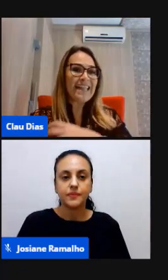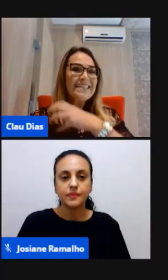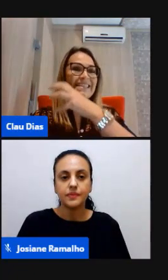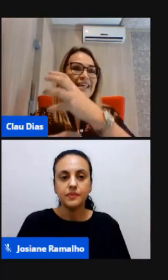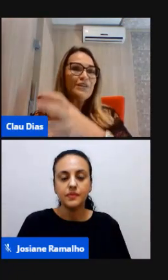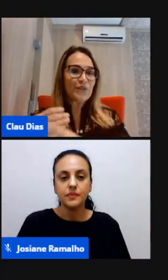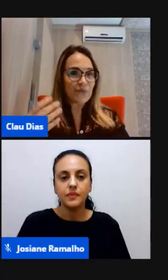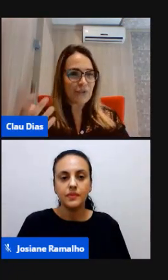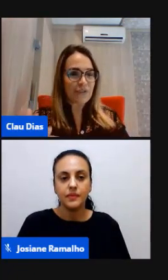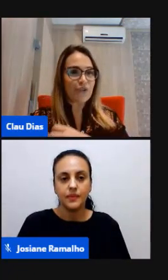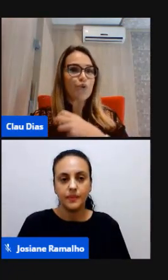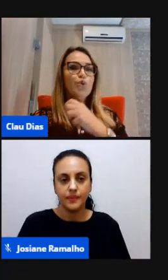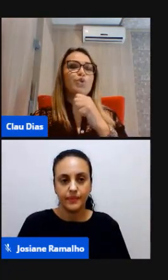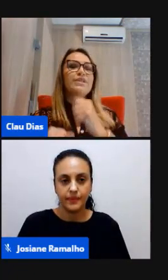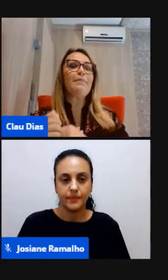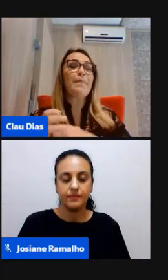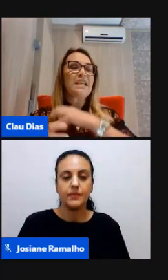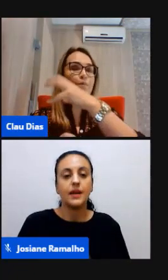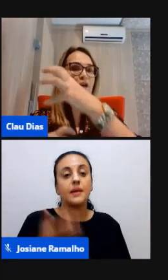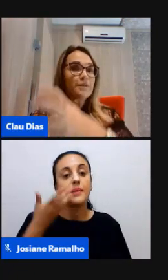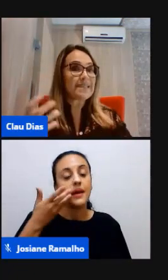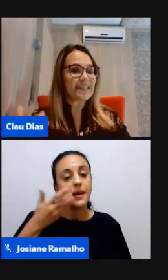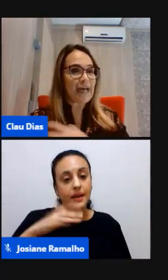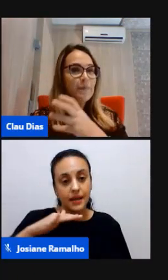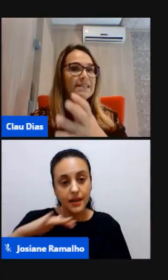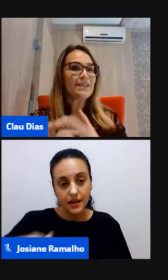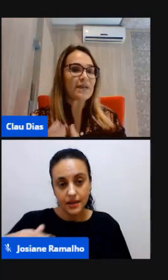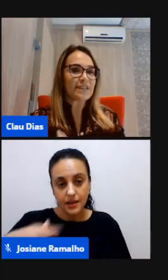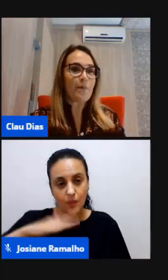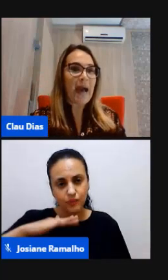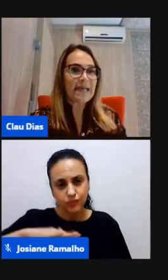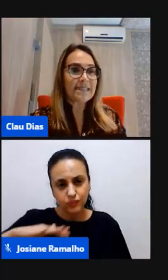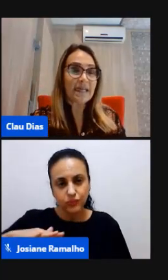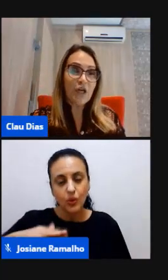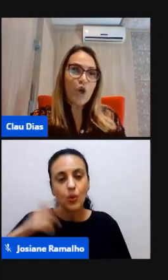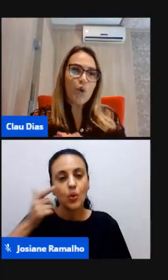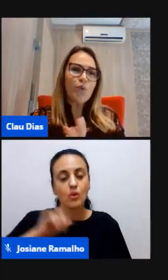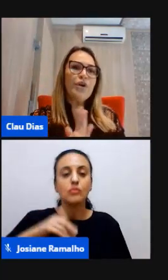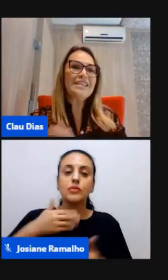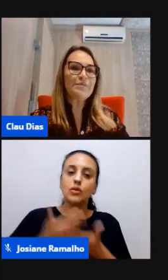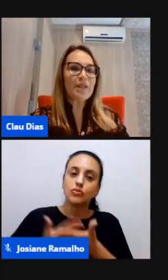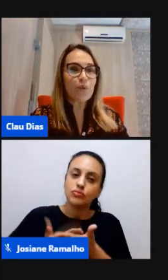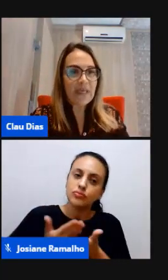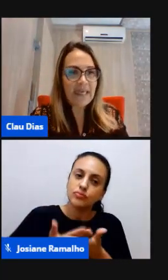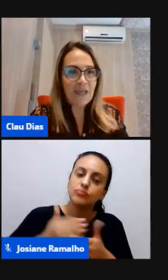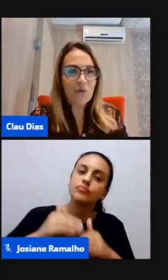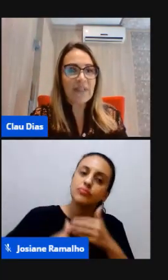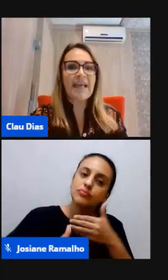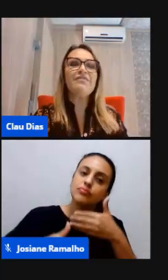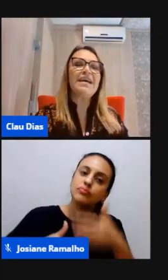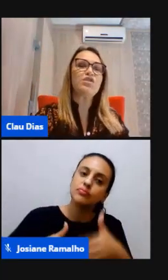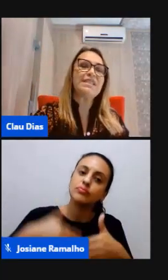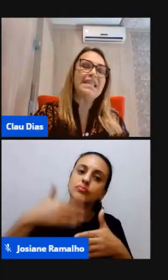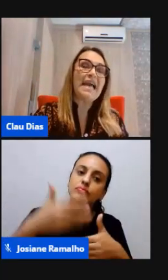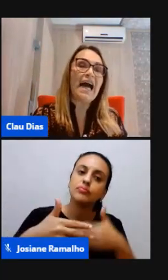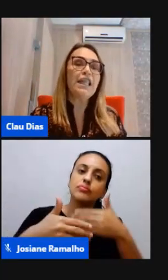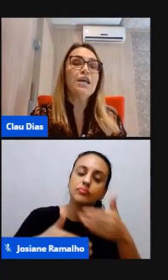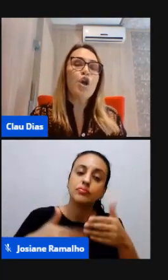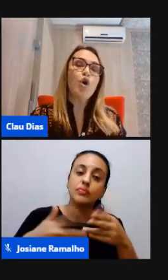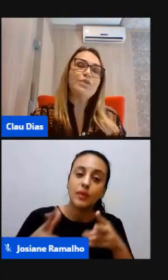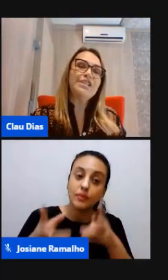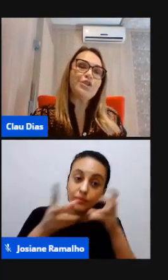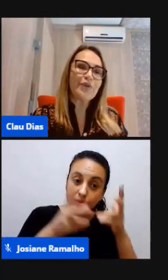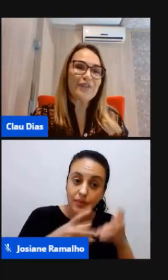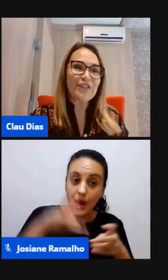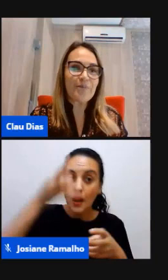vá, né? Ela siga os seus estudos, né? Para as próximas etapas da educação básica, um conhecimento rico, né, que vai